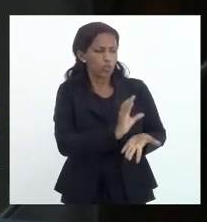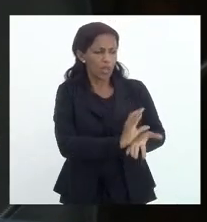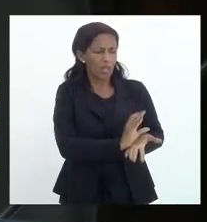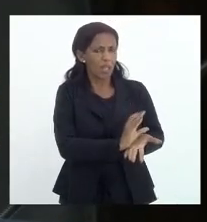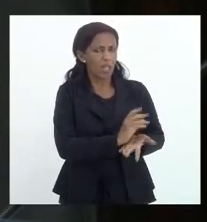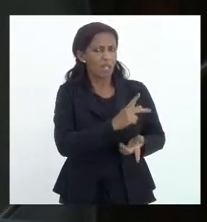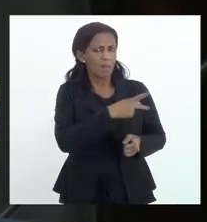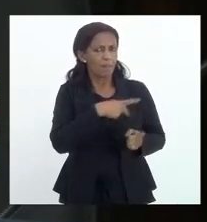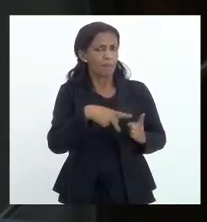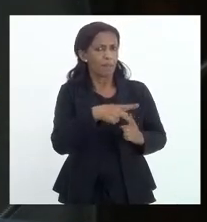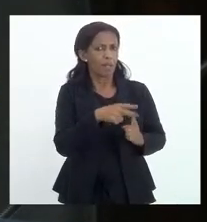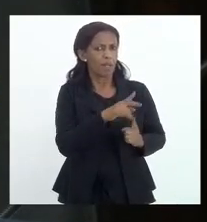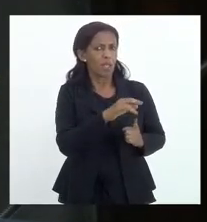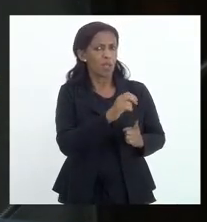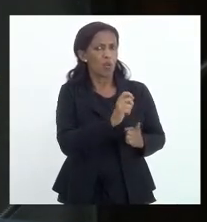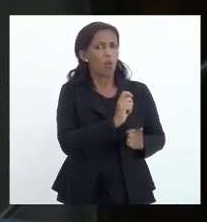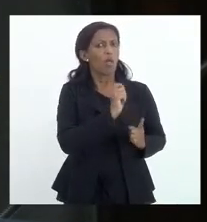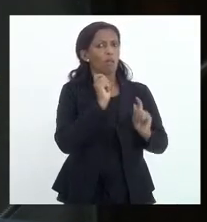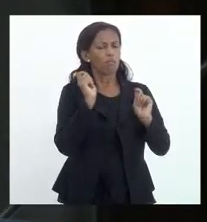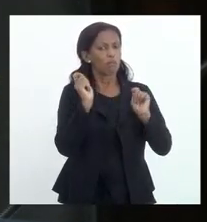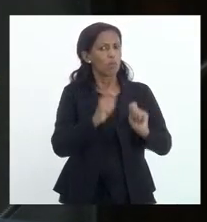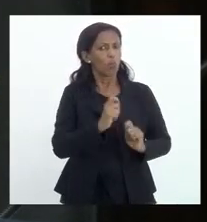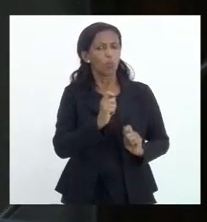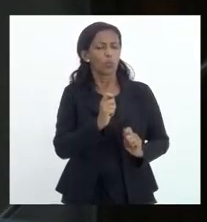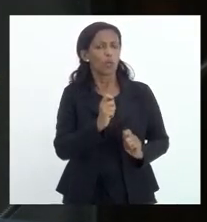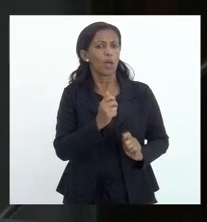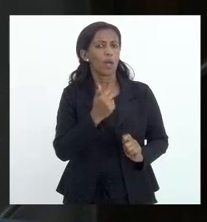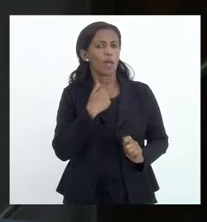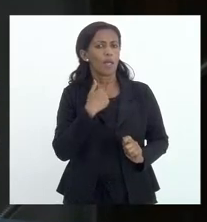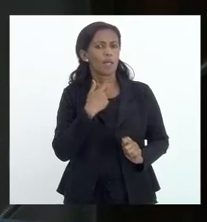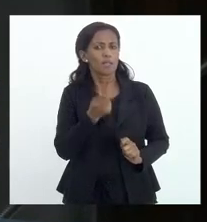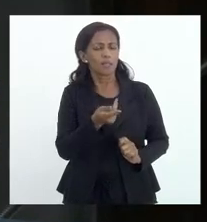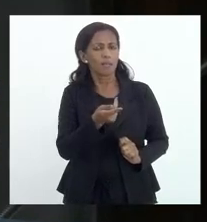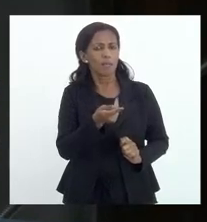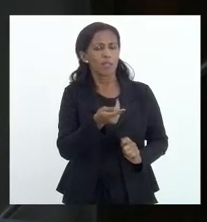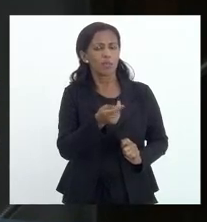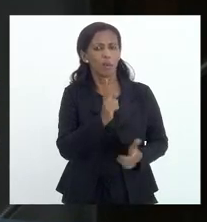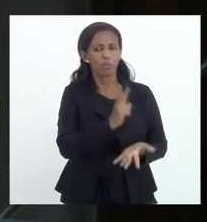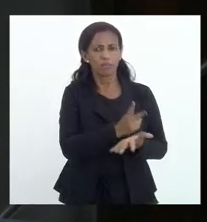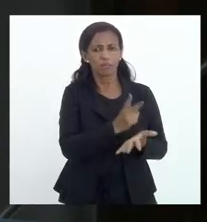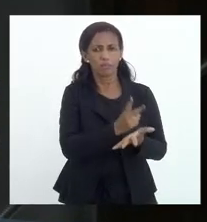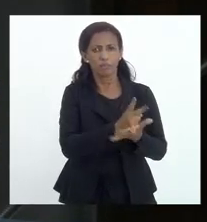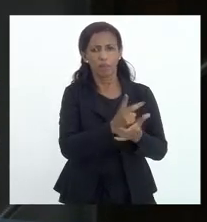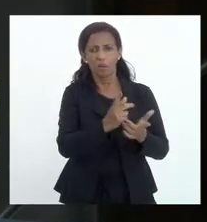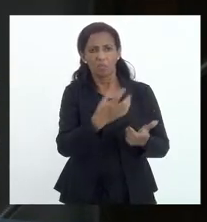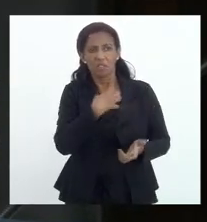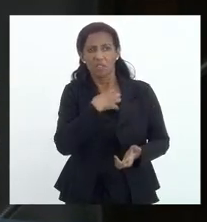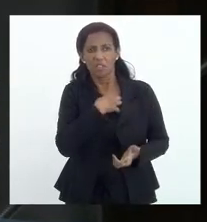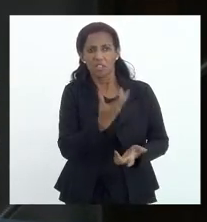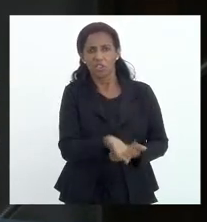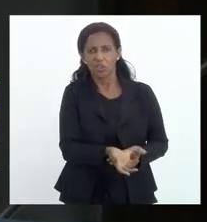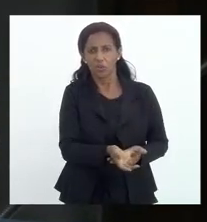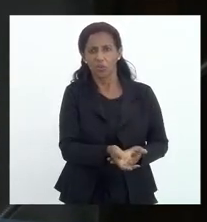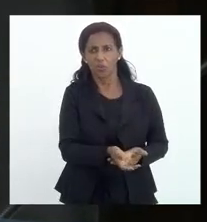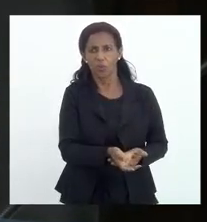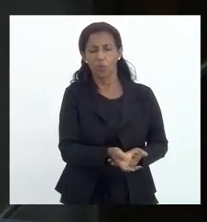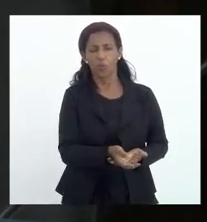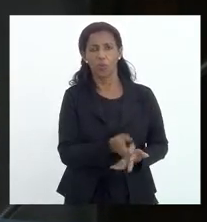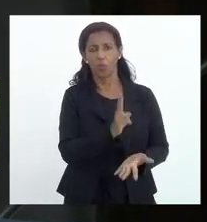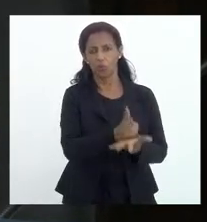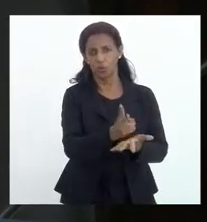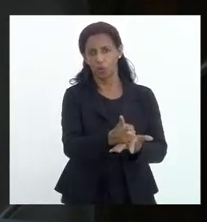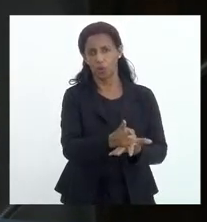Rio Previdência, não temos condição de obter essa mesma remuneração, então não faz menor sentido manter a